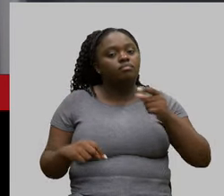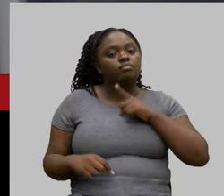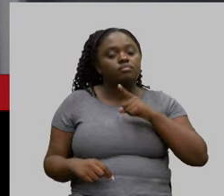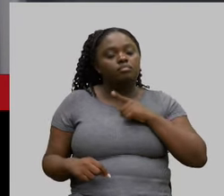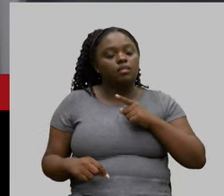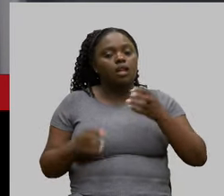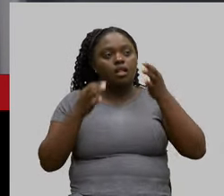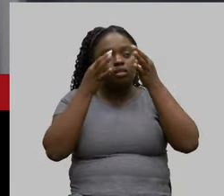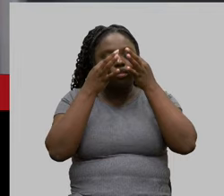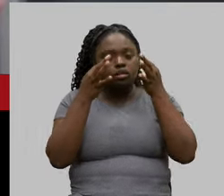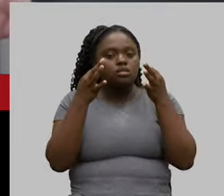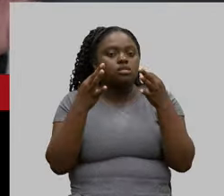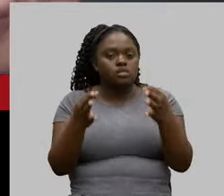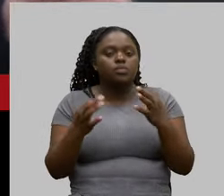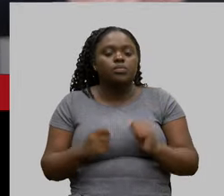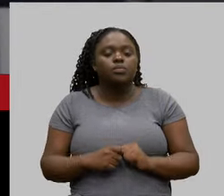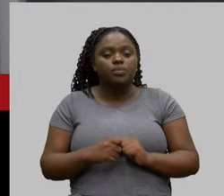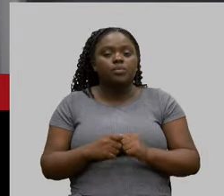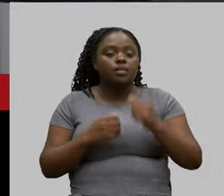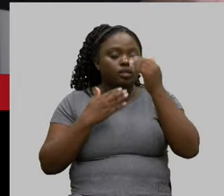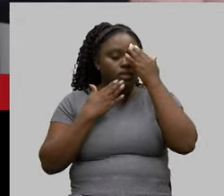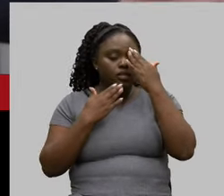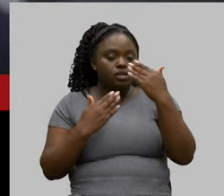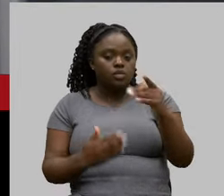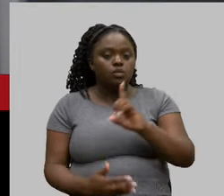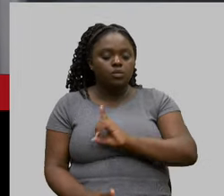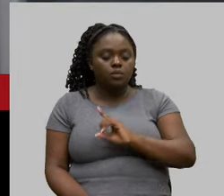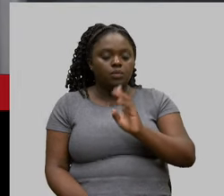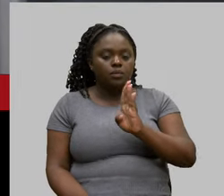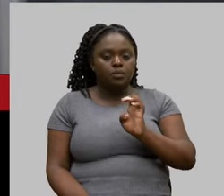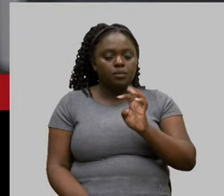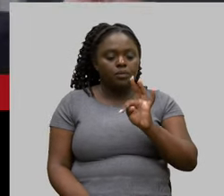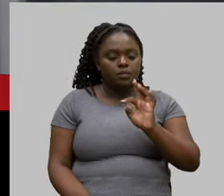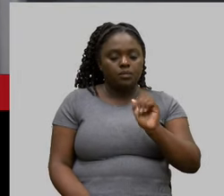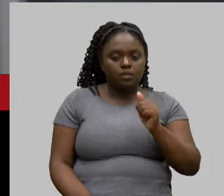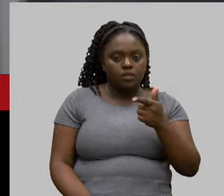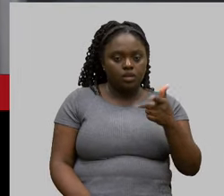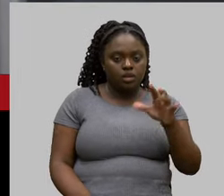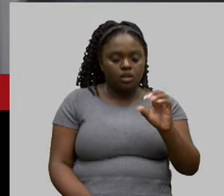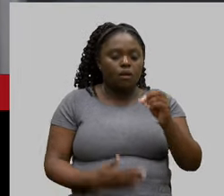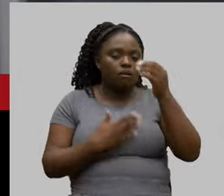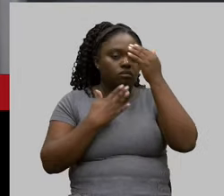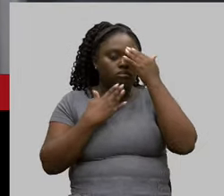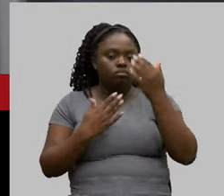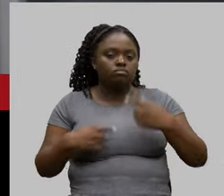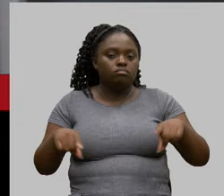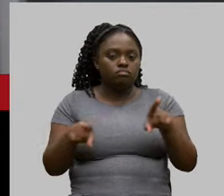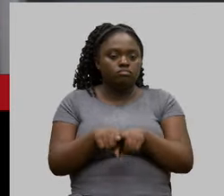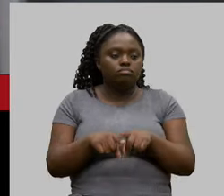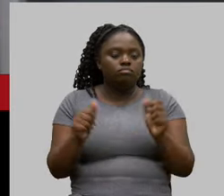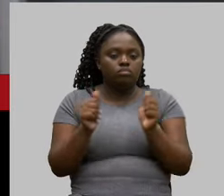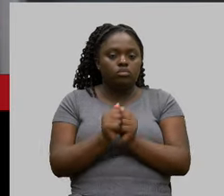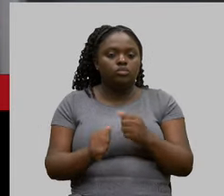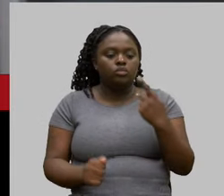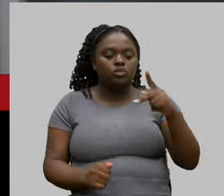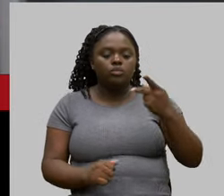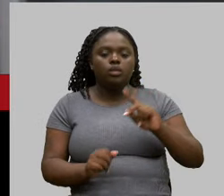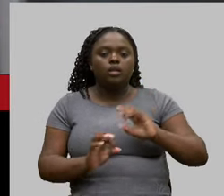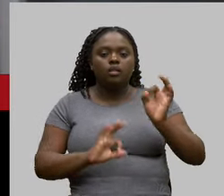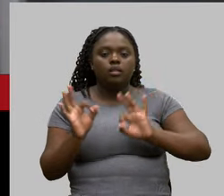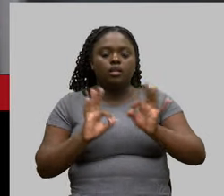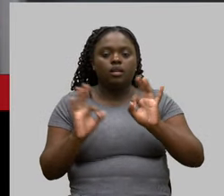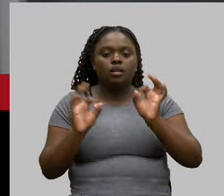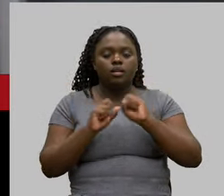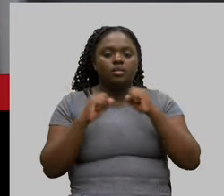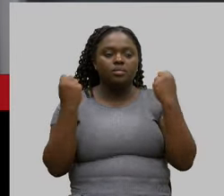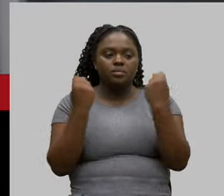Alerta tá agradecer o deputado Betão agradecer o 10ª parceria aí que a gente fez aí para para paraa elaboração desse seminário